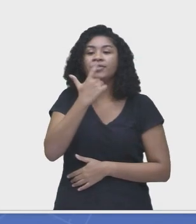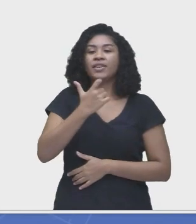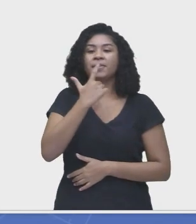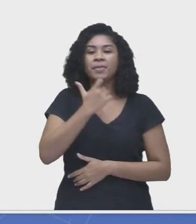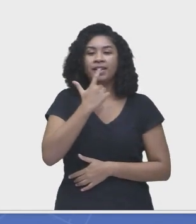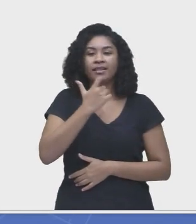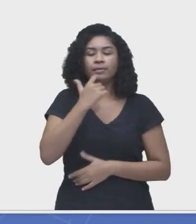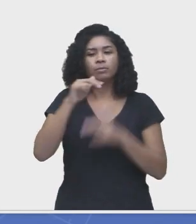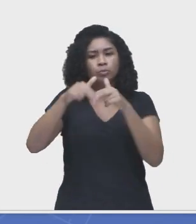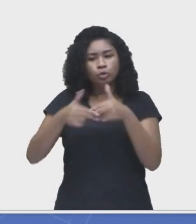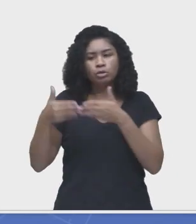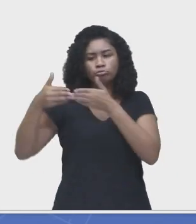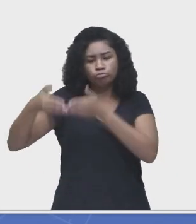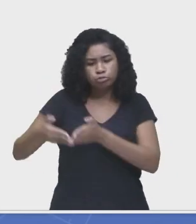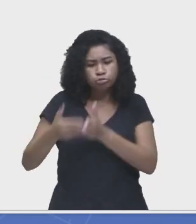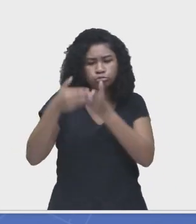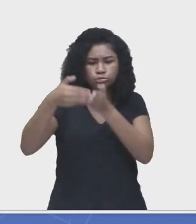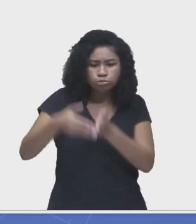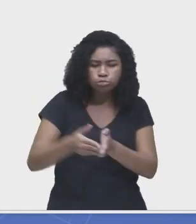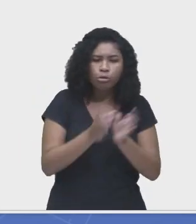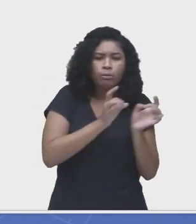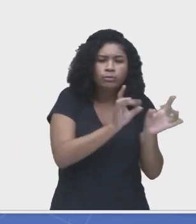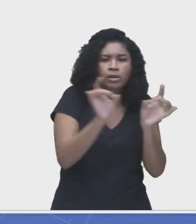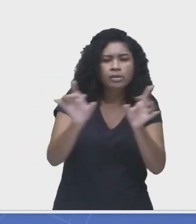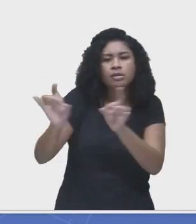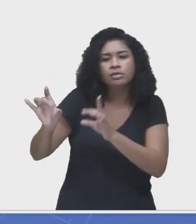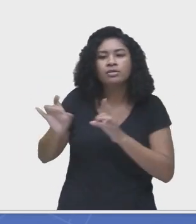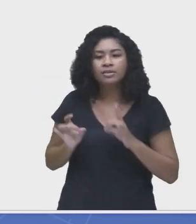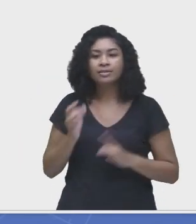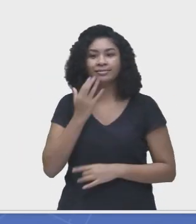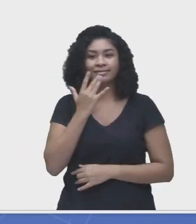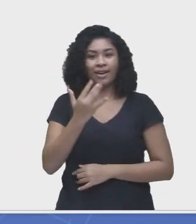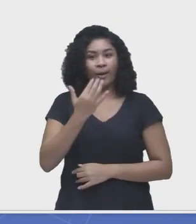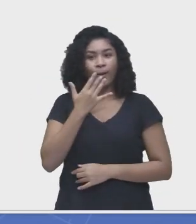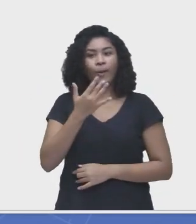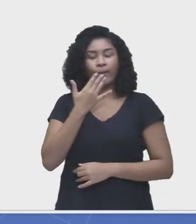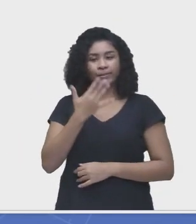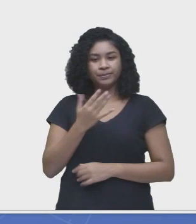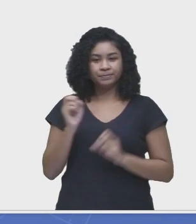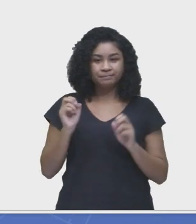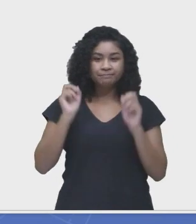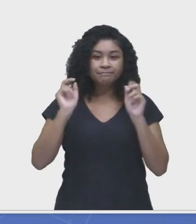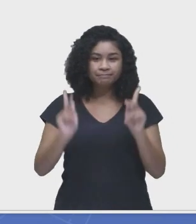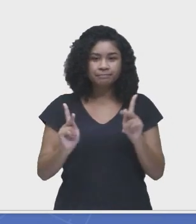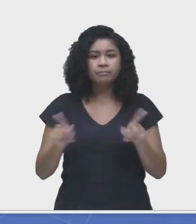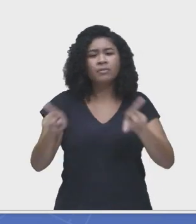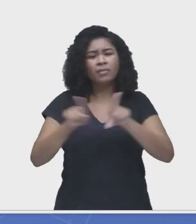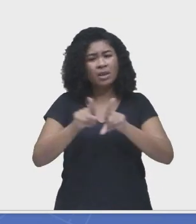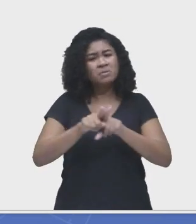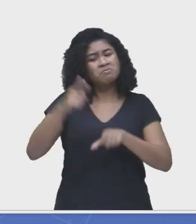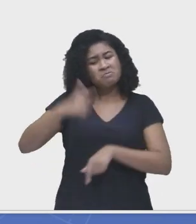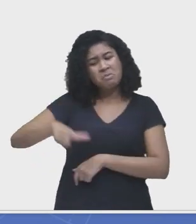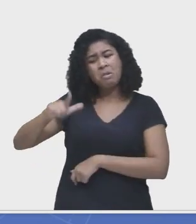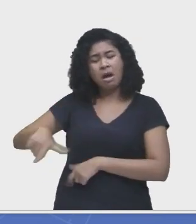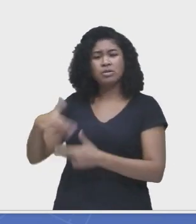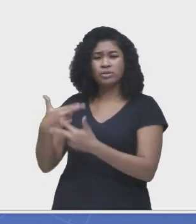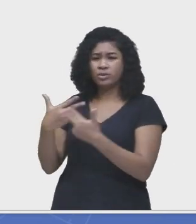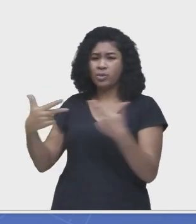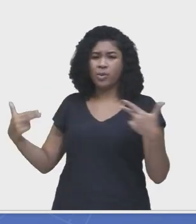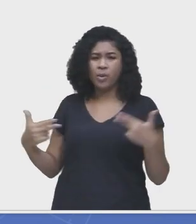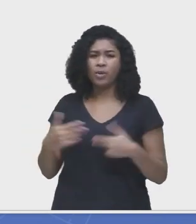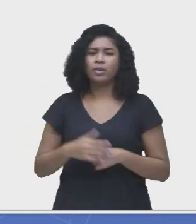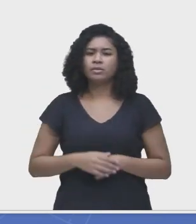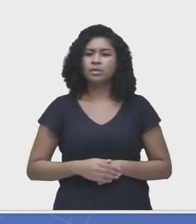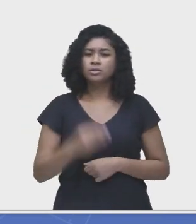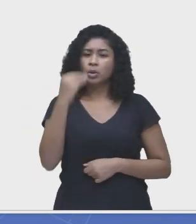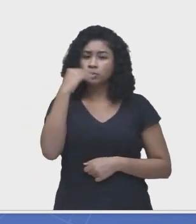a partir da extração dessa tinturaria, tá bom? Mas eles também comercializavam marfins, comercializavam